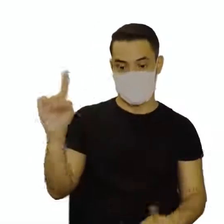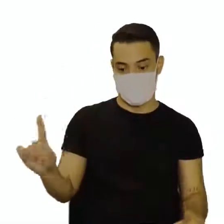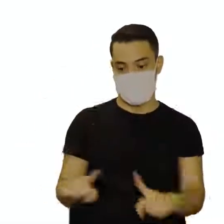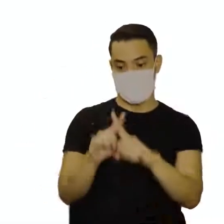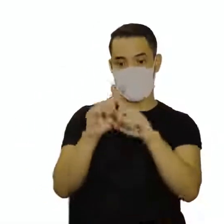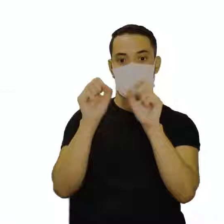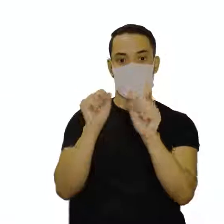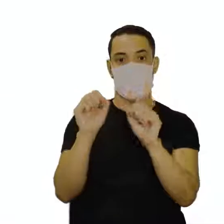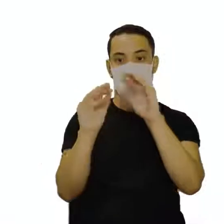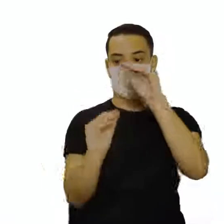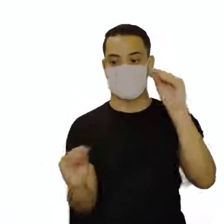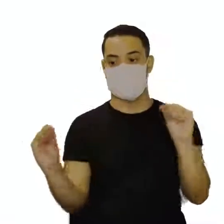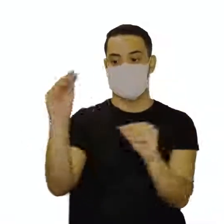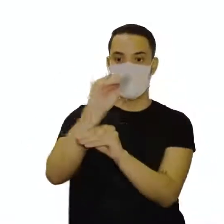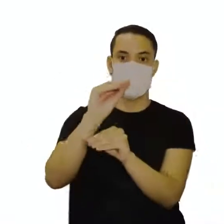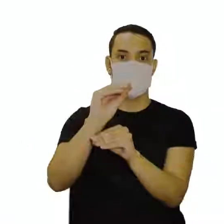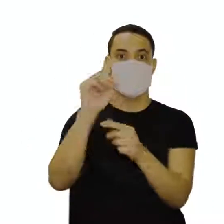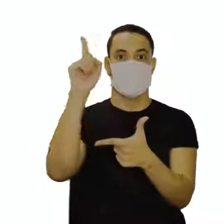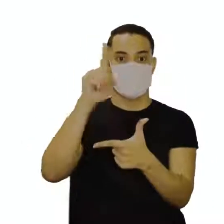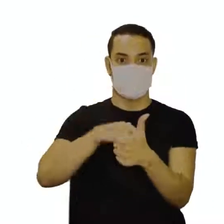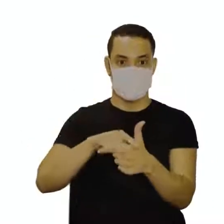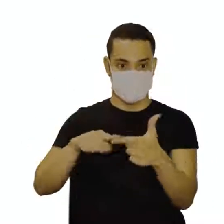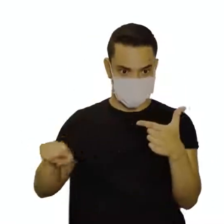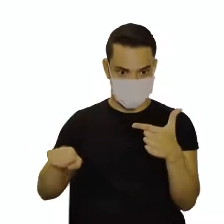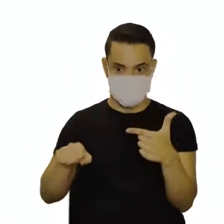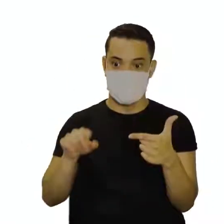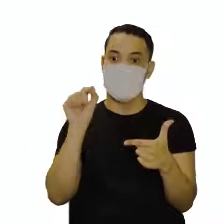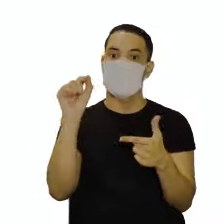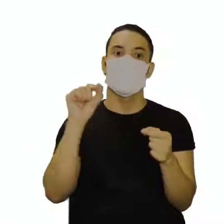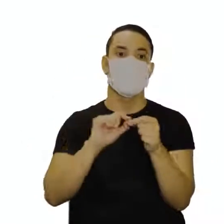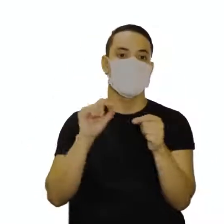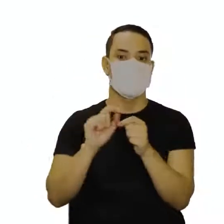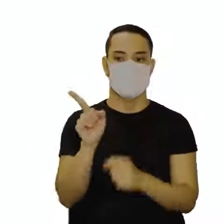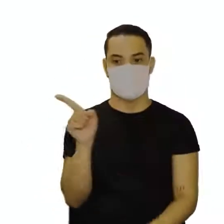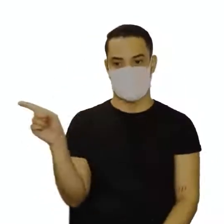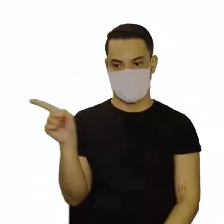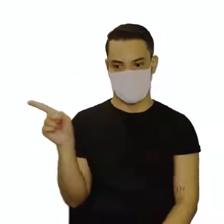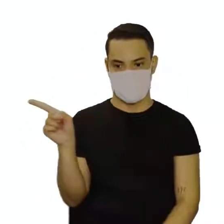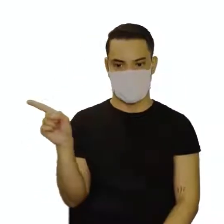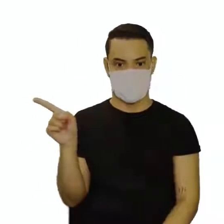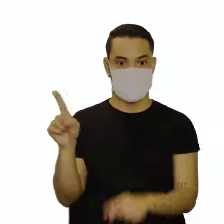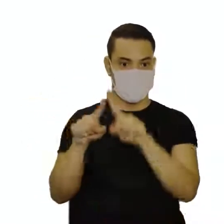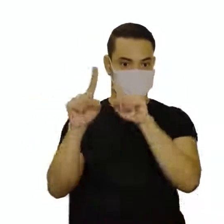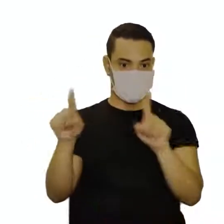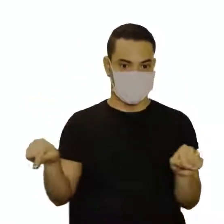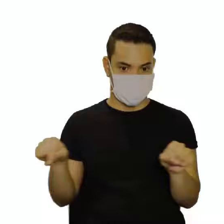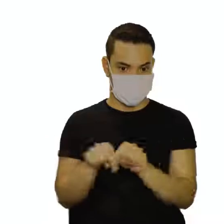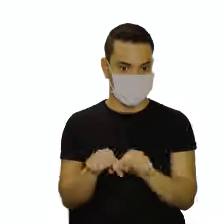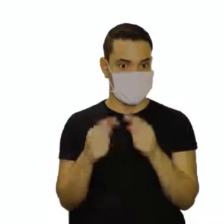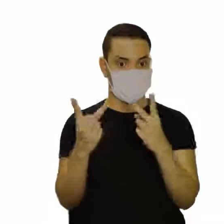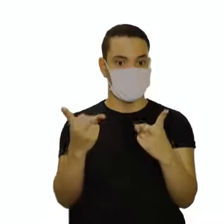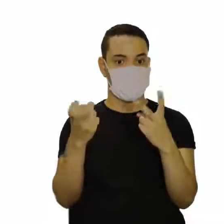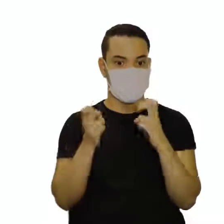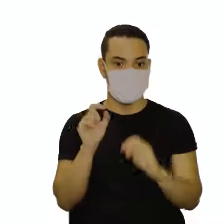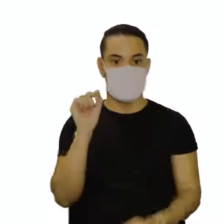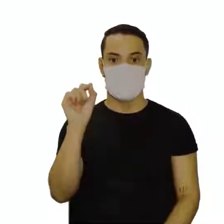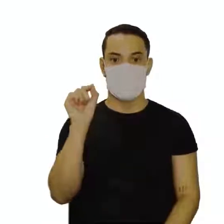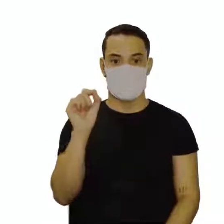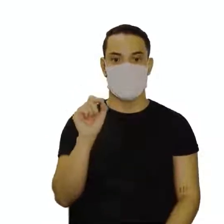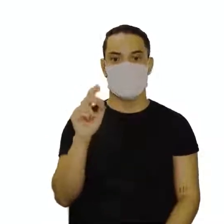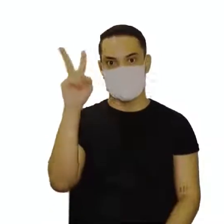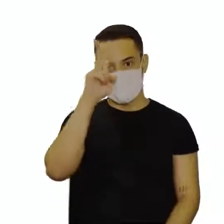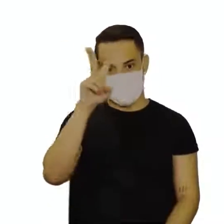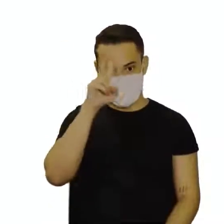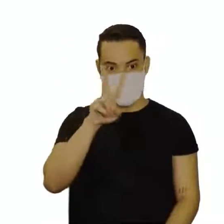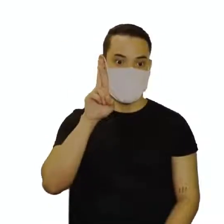multiplicação eu posso passar dividindo. Então, o que eu posso fazer? Esse triângulo. Olha que a tensão é igual a R